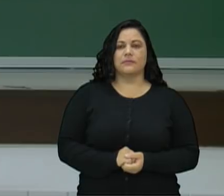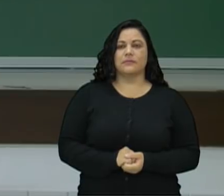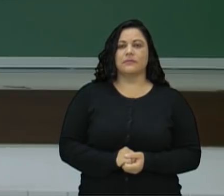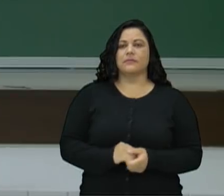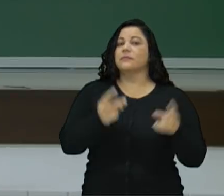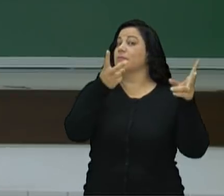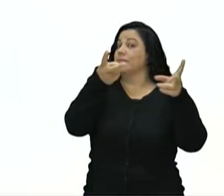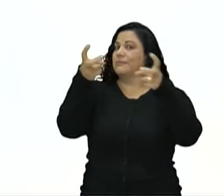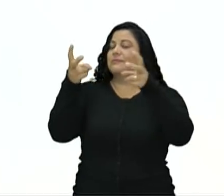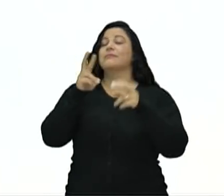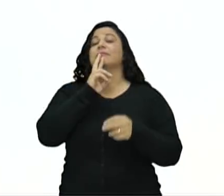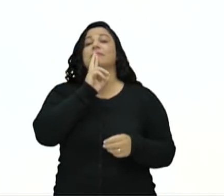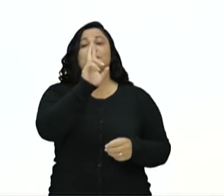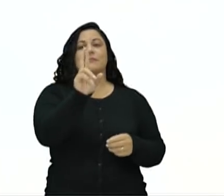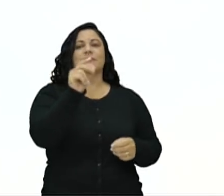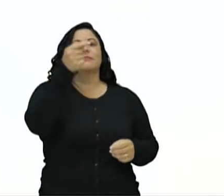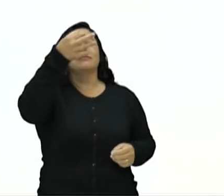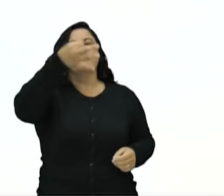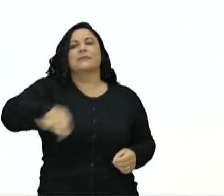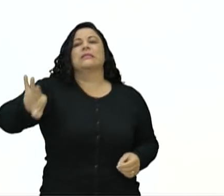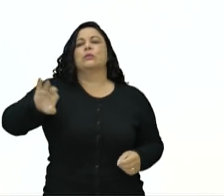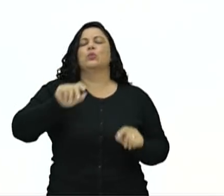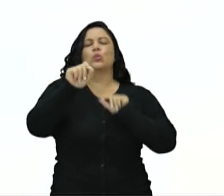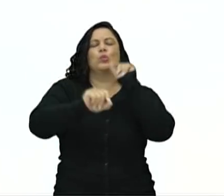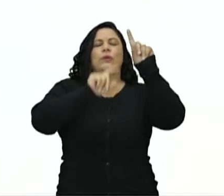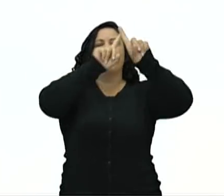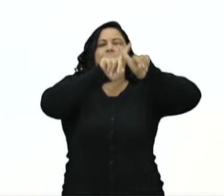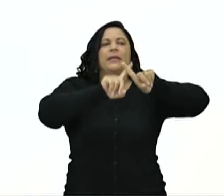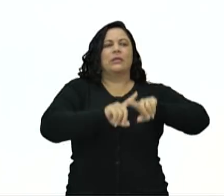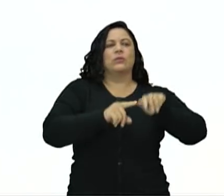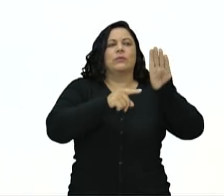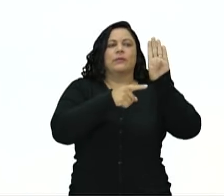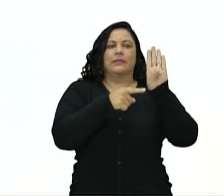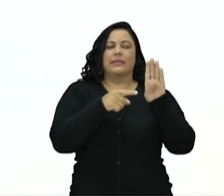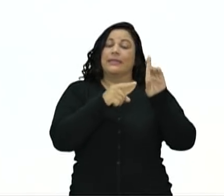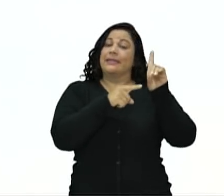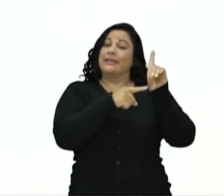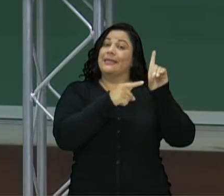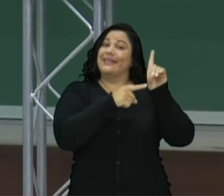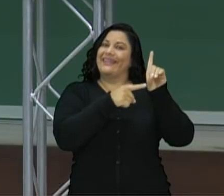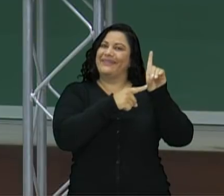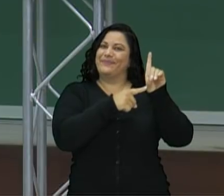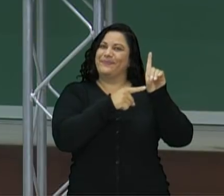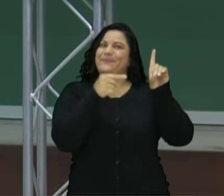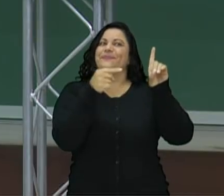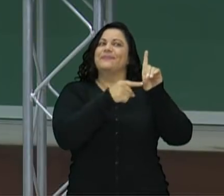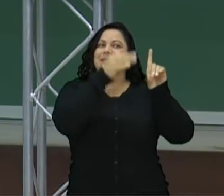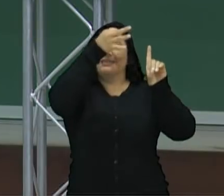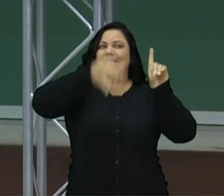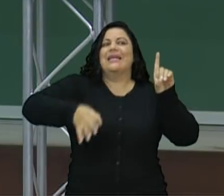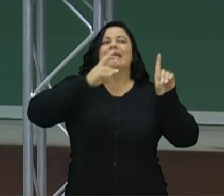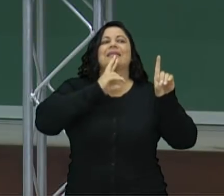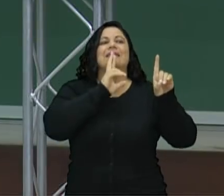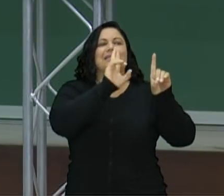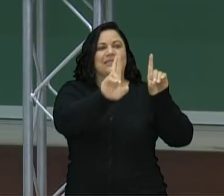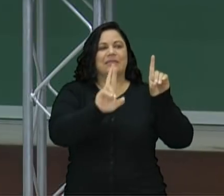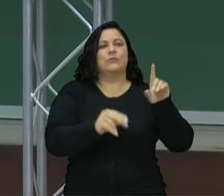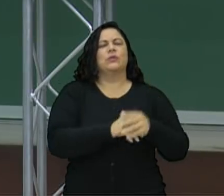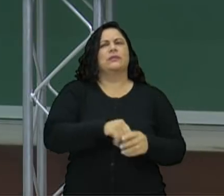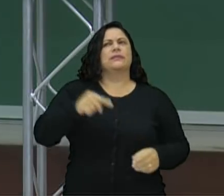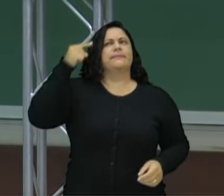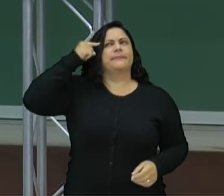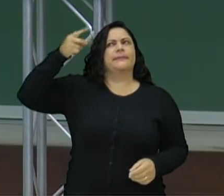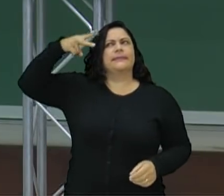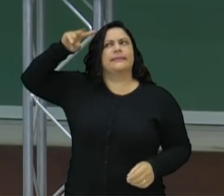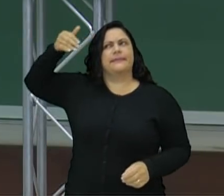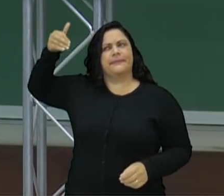Verificando então, pessoal, acertou quem marcou a letra D, né? Trata-se da memória pessoal do narrador, né? Essa alternativa já se